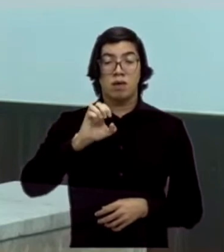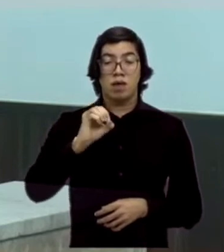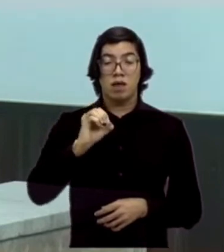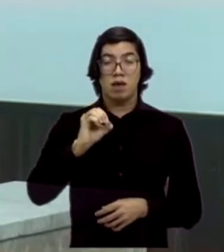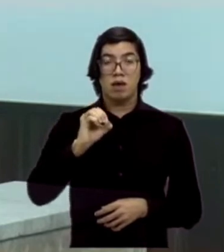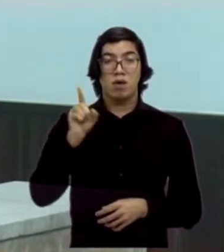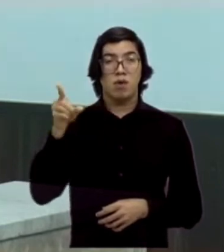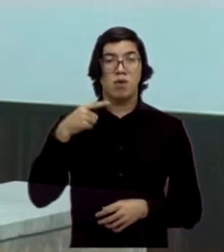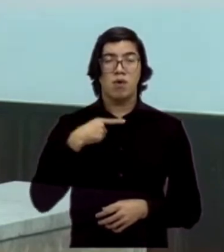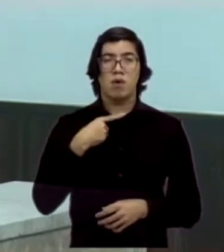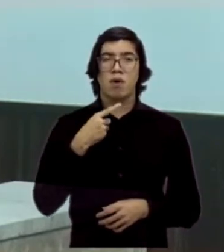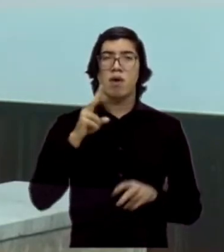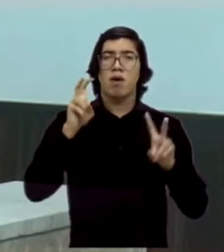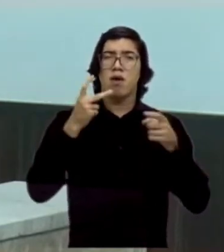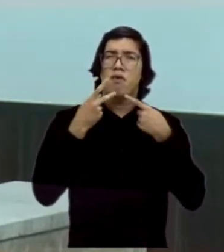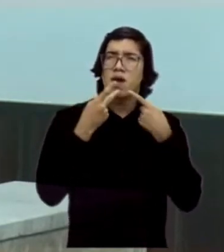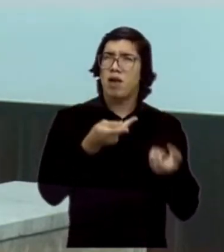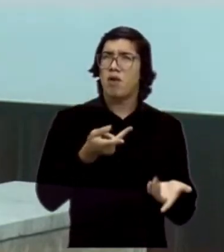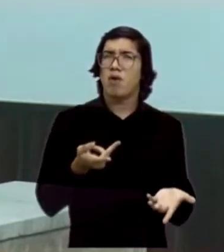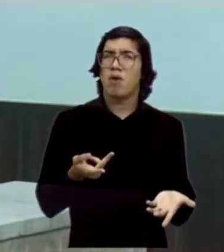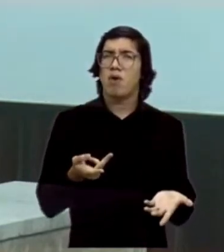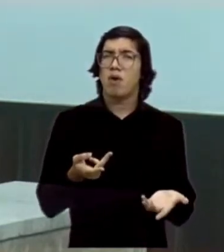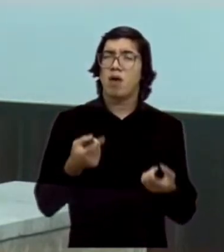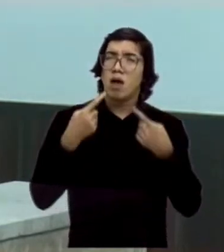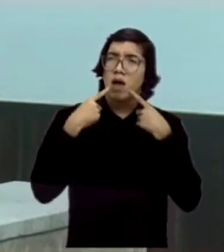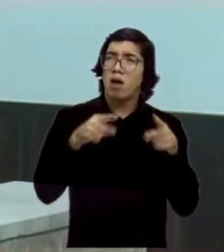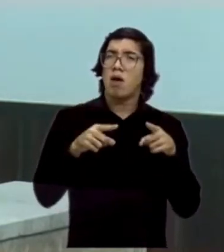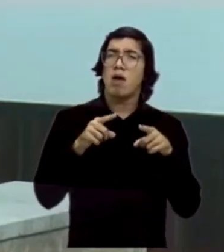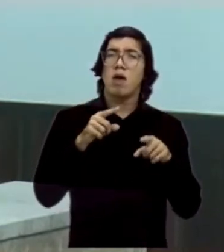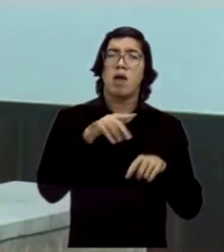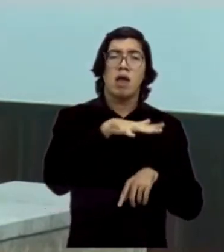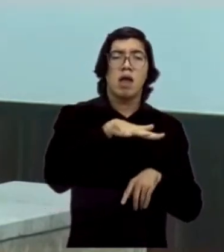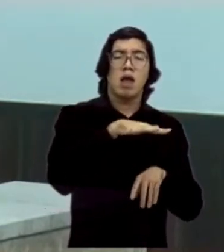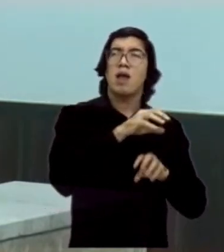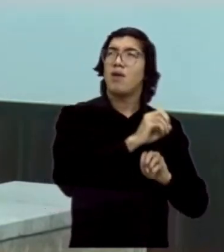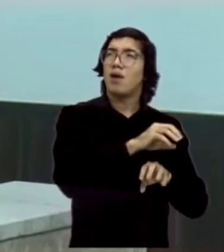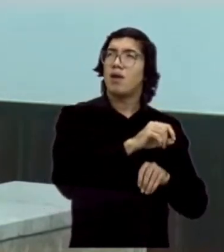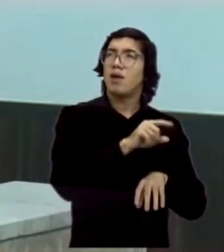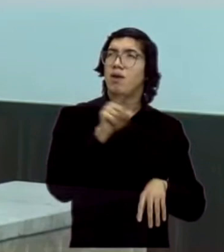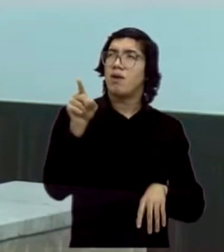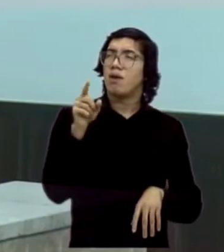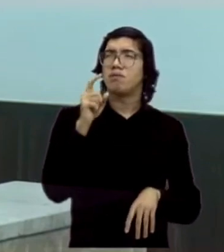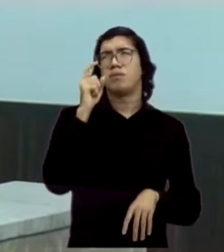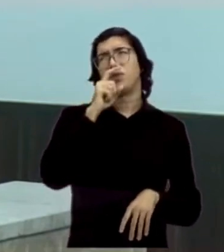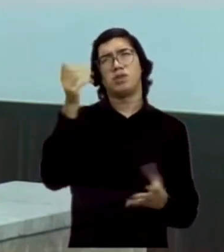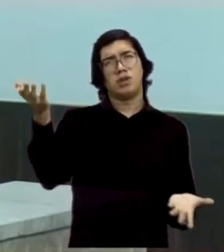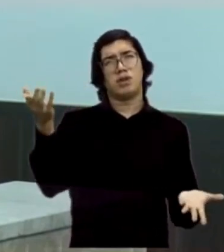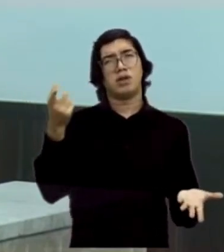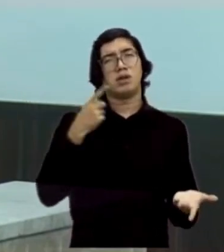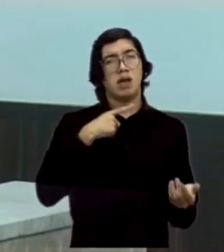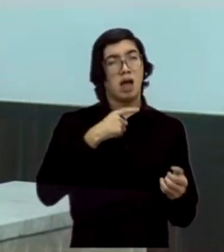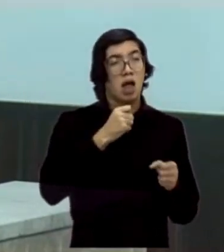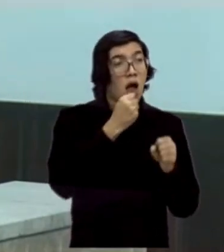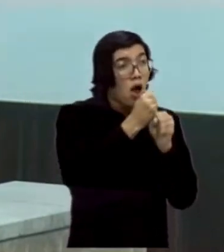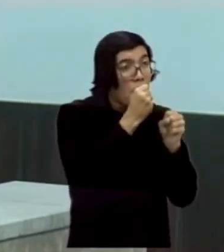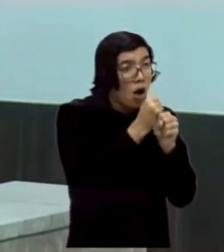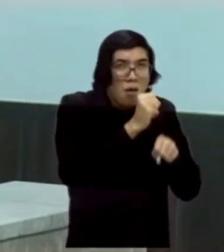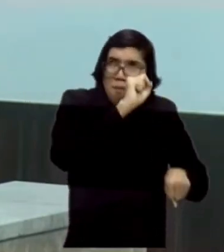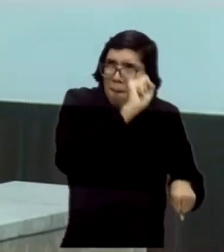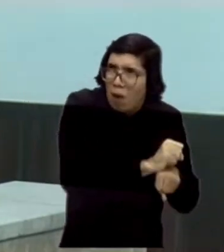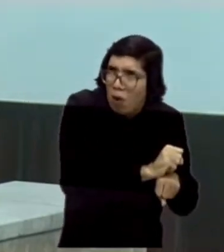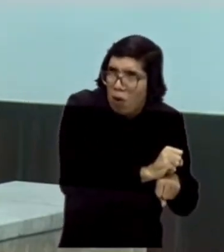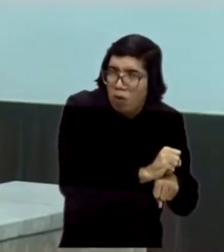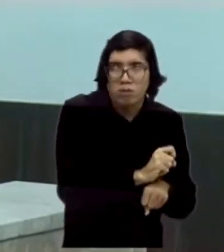a educação, não é verdade. Não tem nenhuma obra parada, está tudo continuando e com